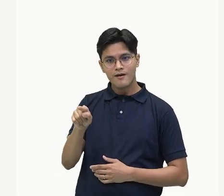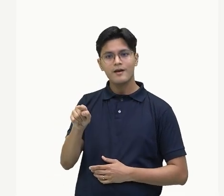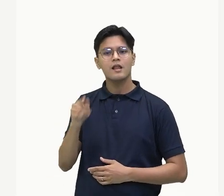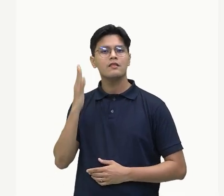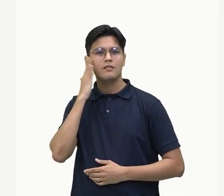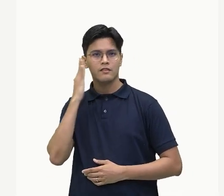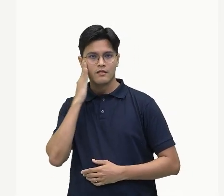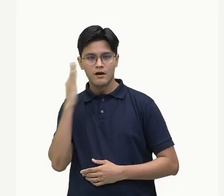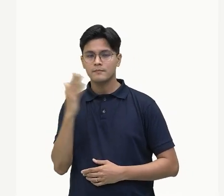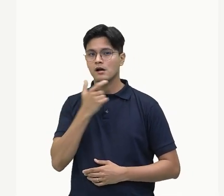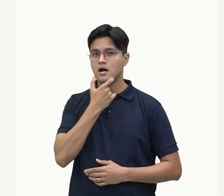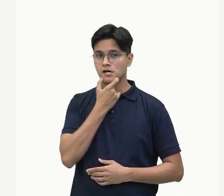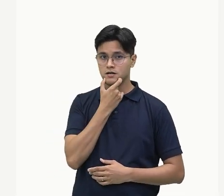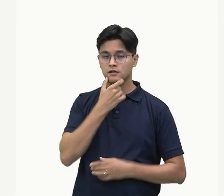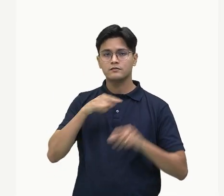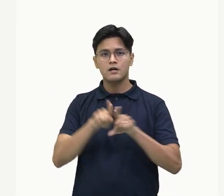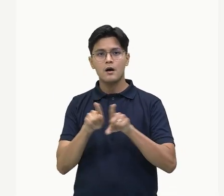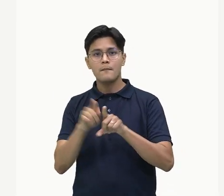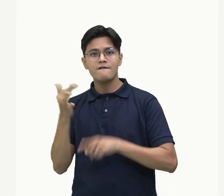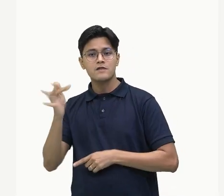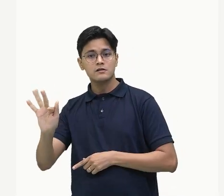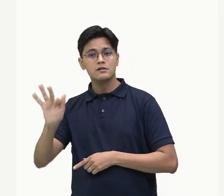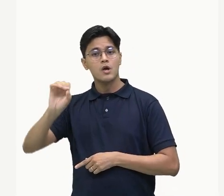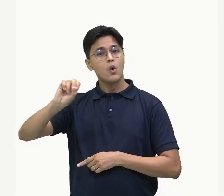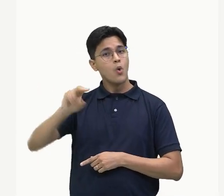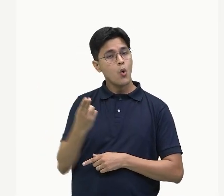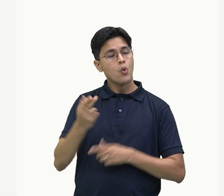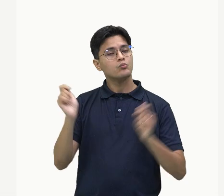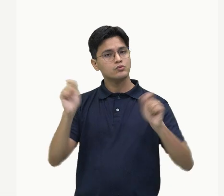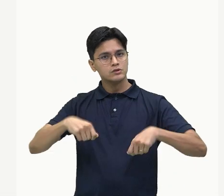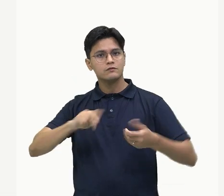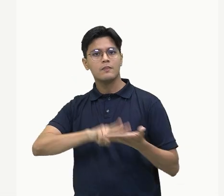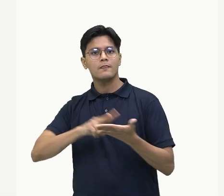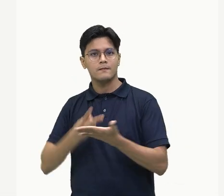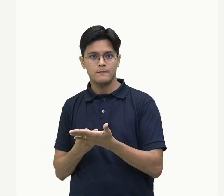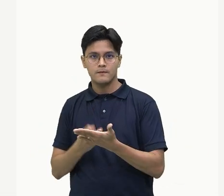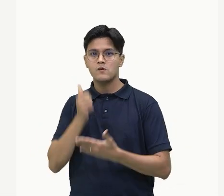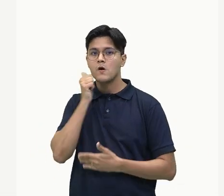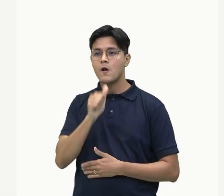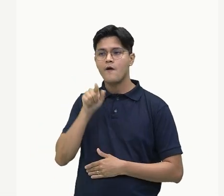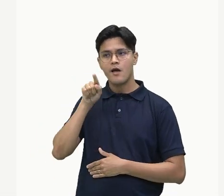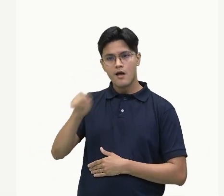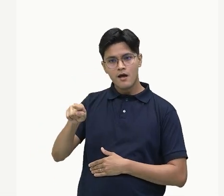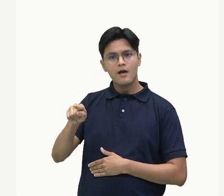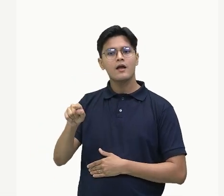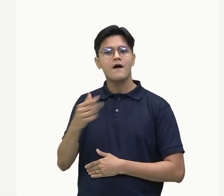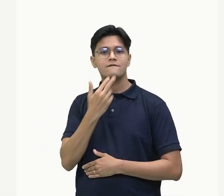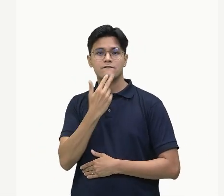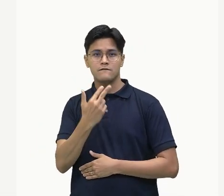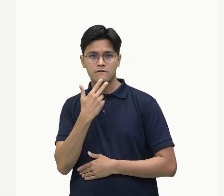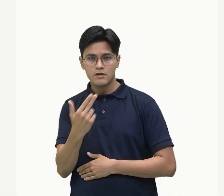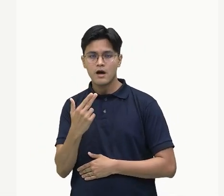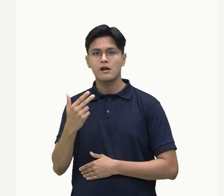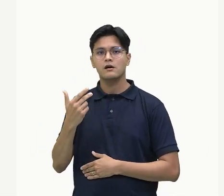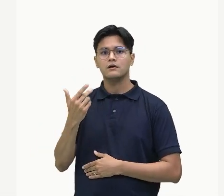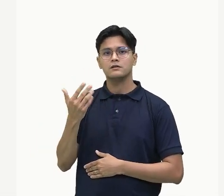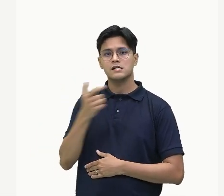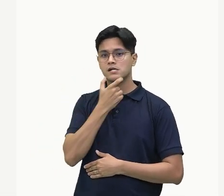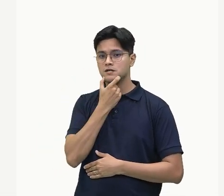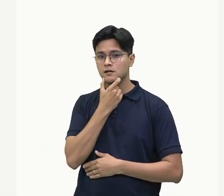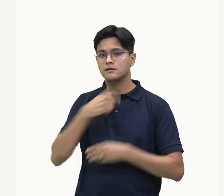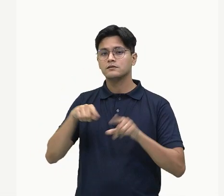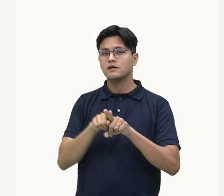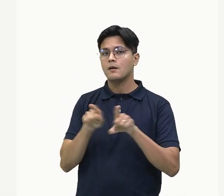francês. Ou então poderia traduzir da seguinte forma. Ela fala inglês e também francês. Repare que a ideia continua sendo a